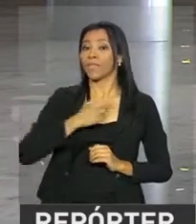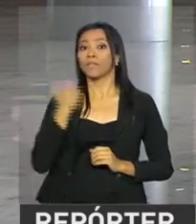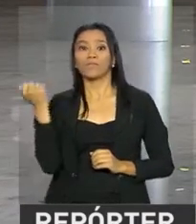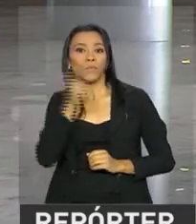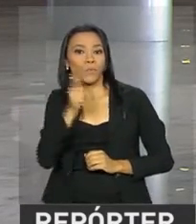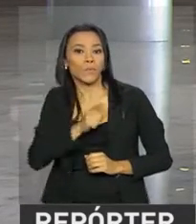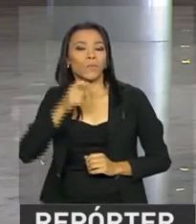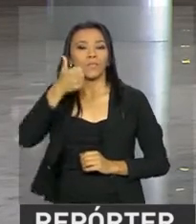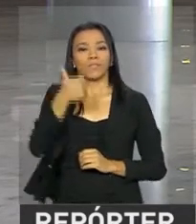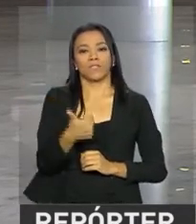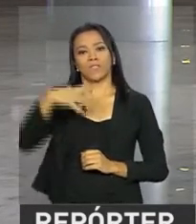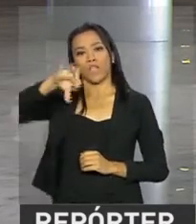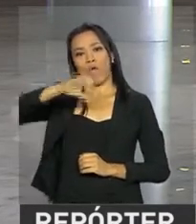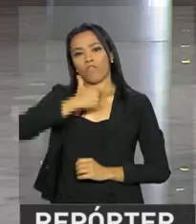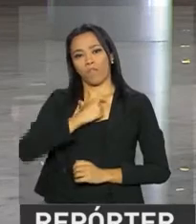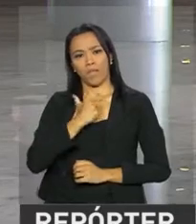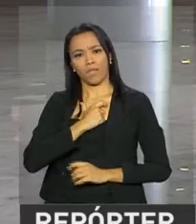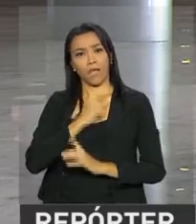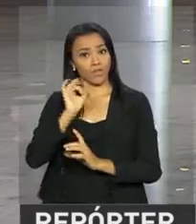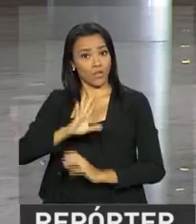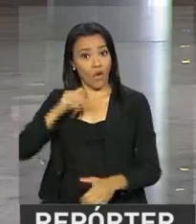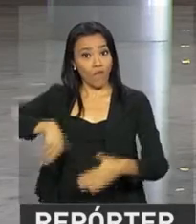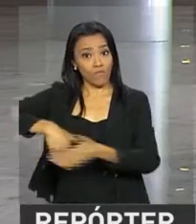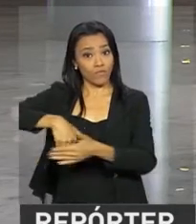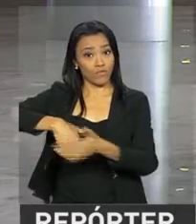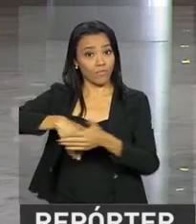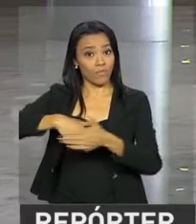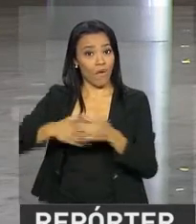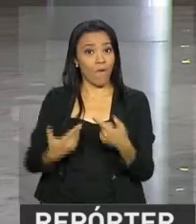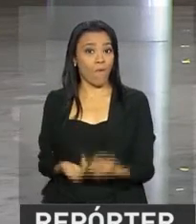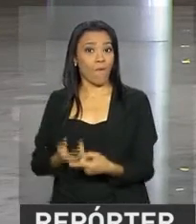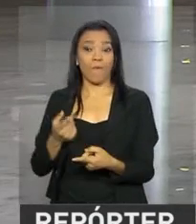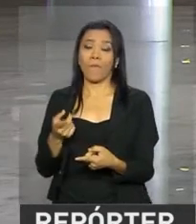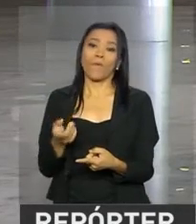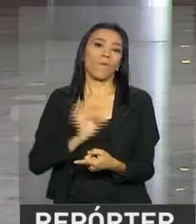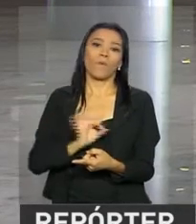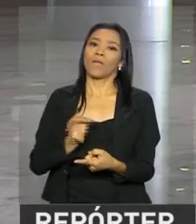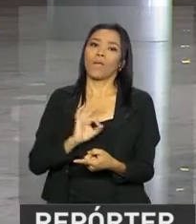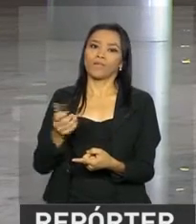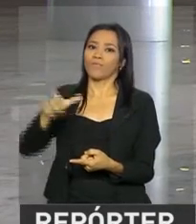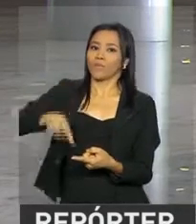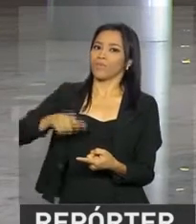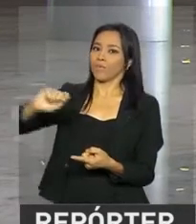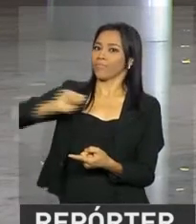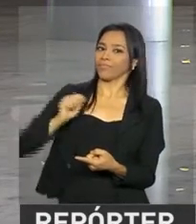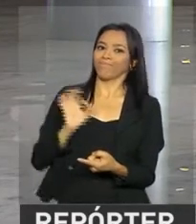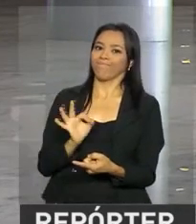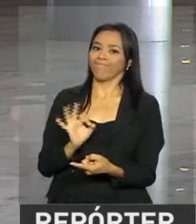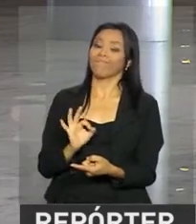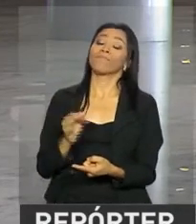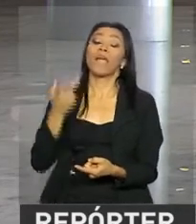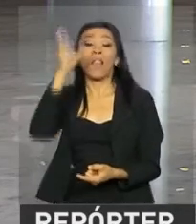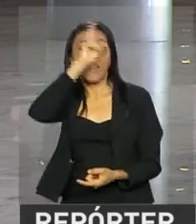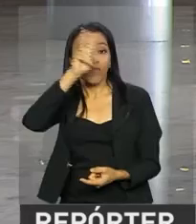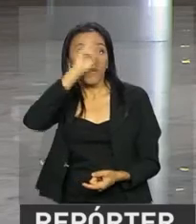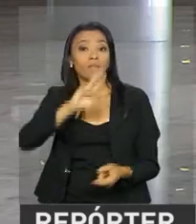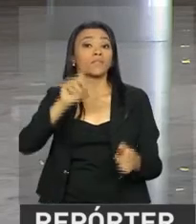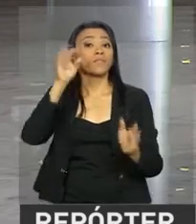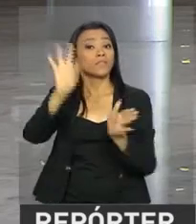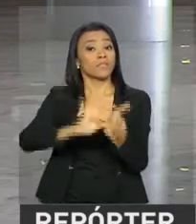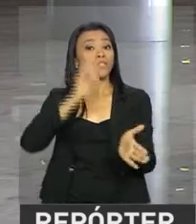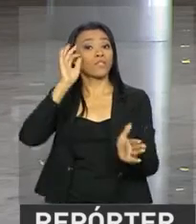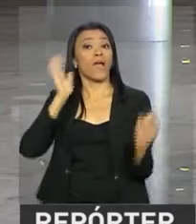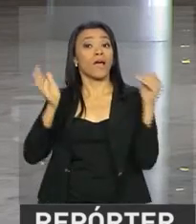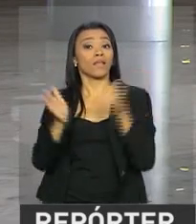medalhas que o Brasil recebeu, apenas a seleção de futebol não era contemplada com a Bolsa Atleta. Lembrando aí que as inscrições então ficam até